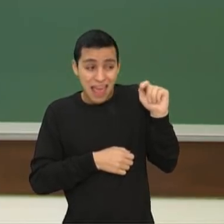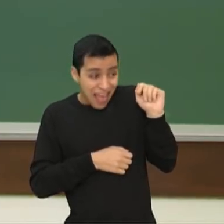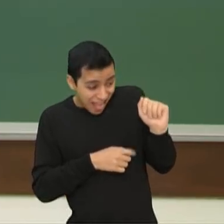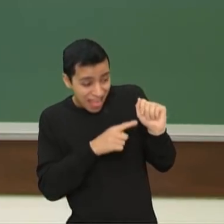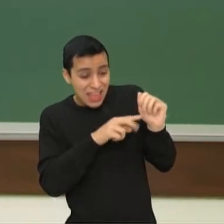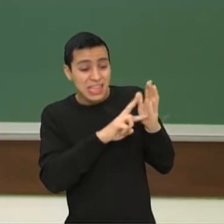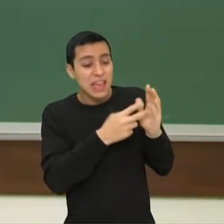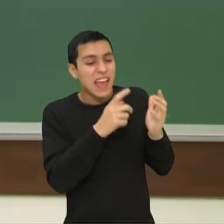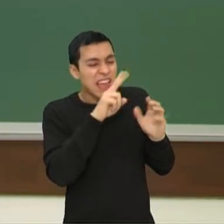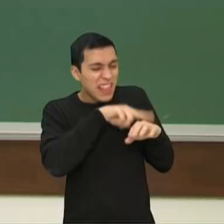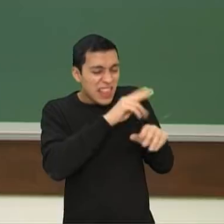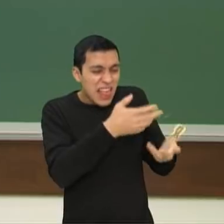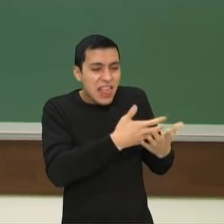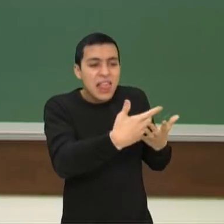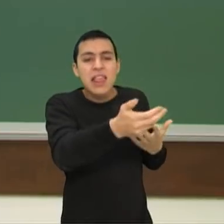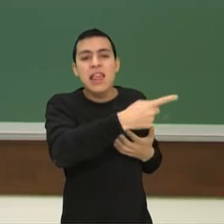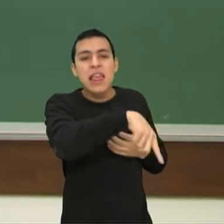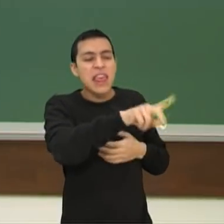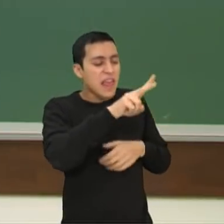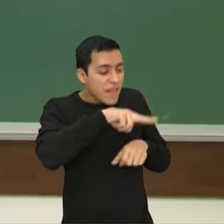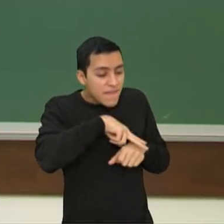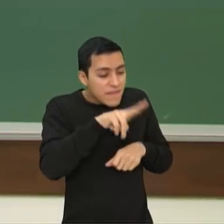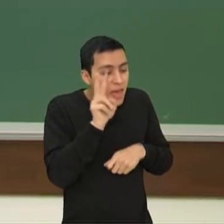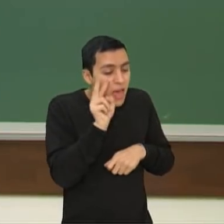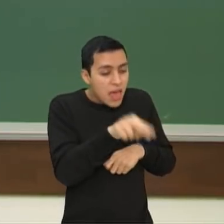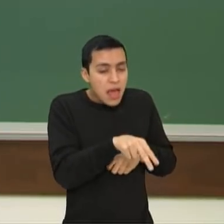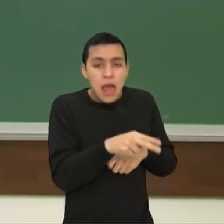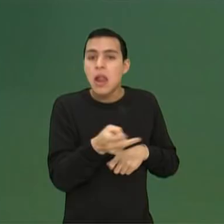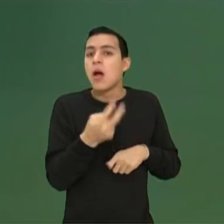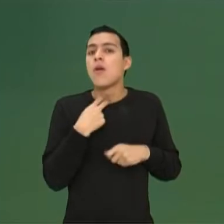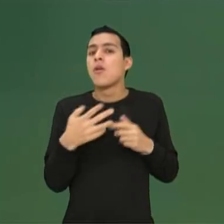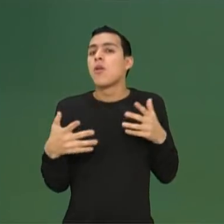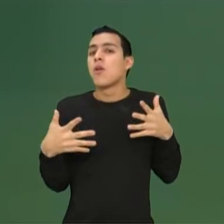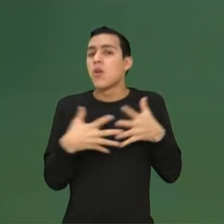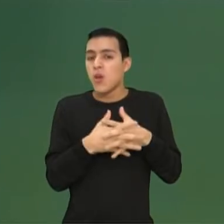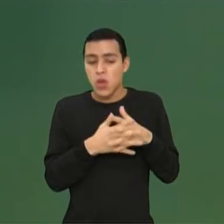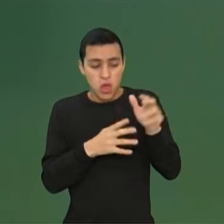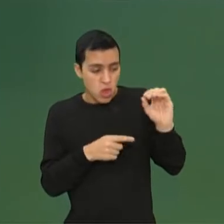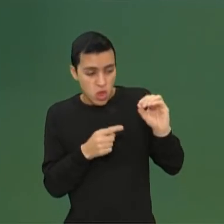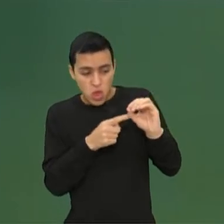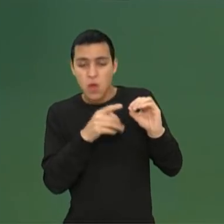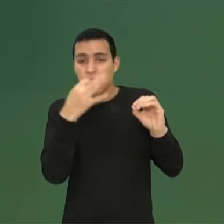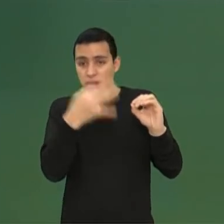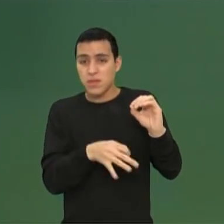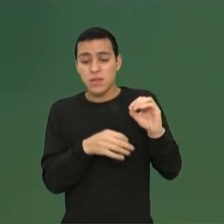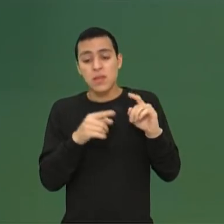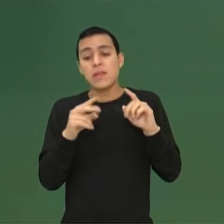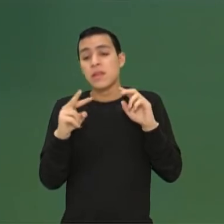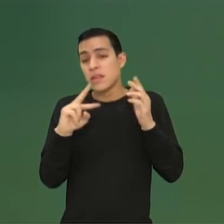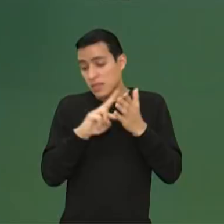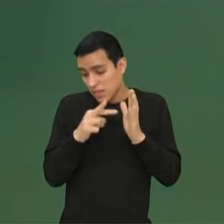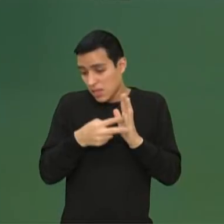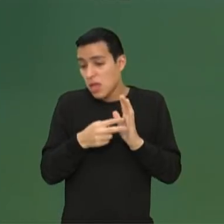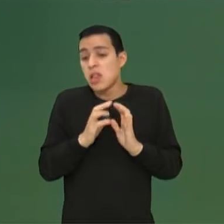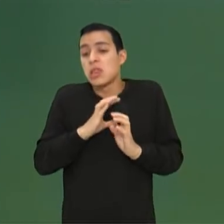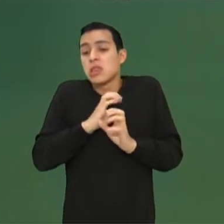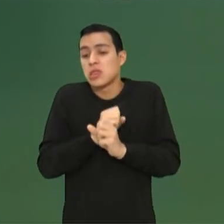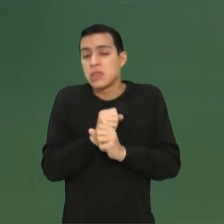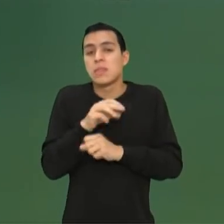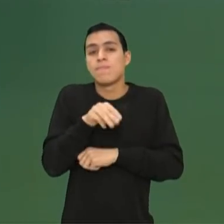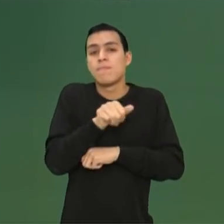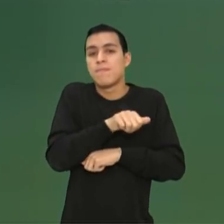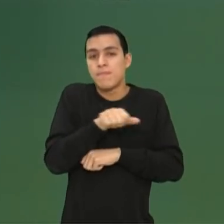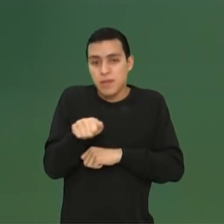é o vegetal, né? Aquela planta verdinha, então não pode mais confundir. O grama, unidade de